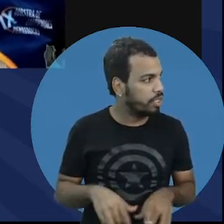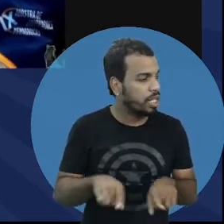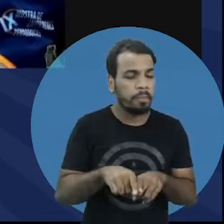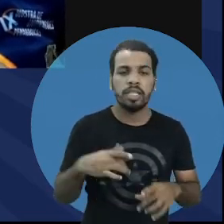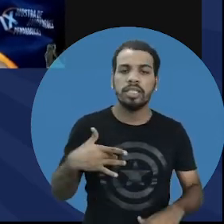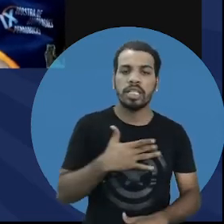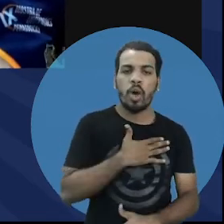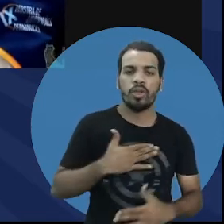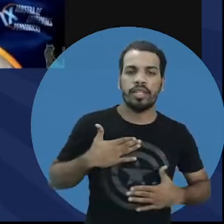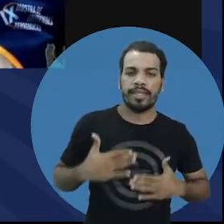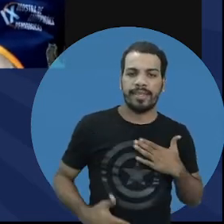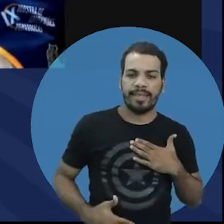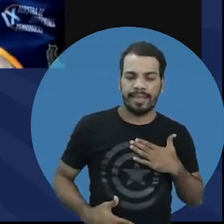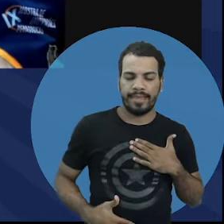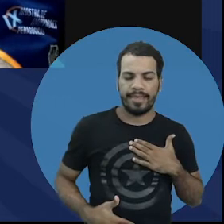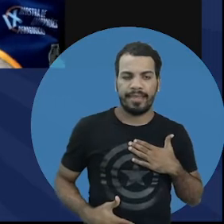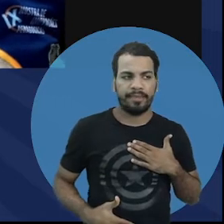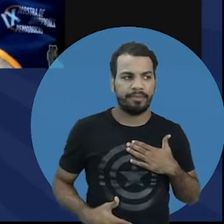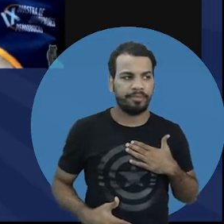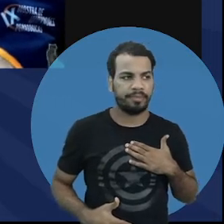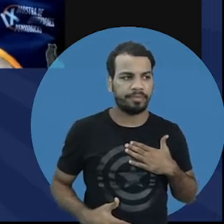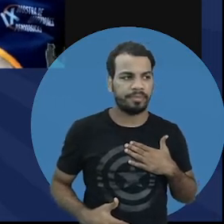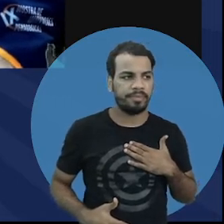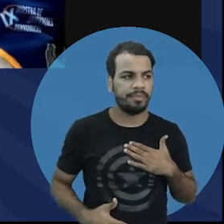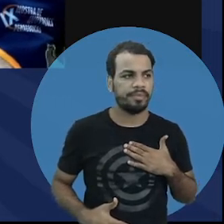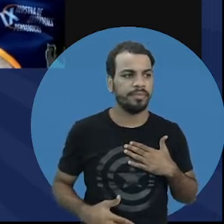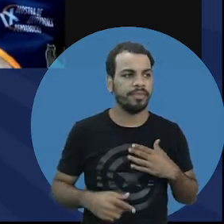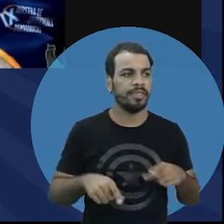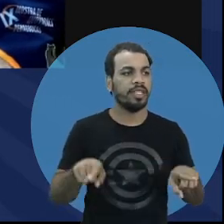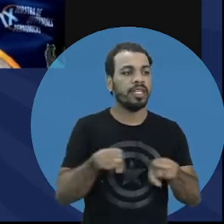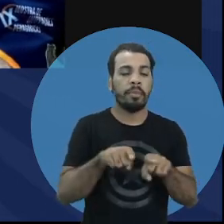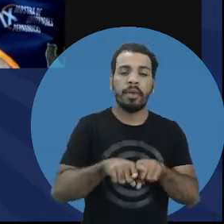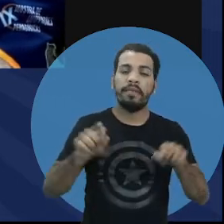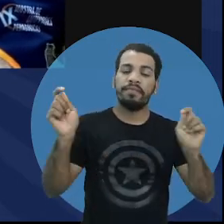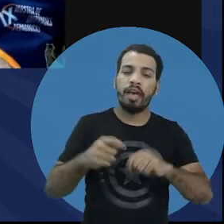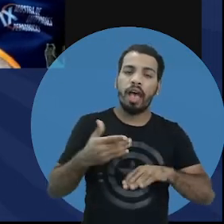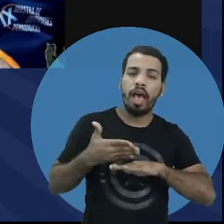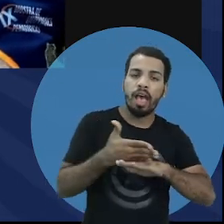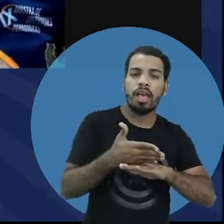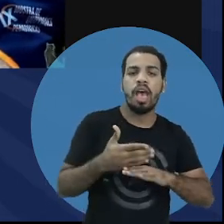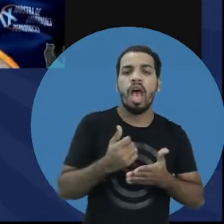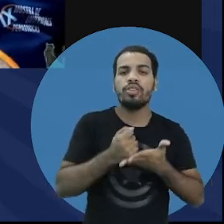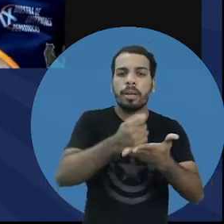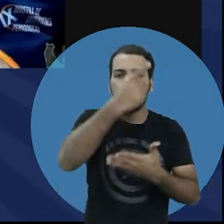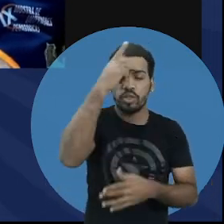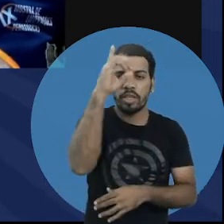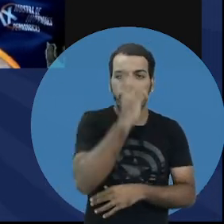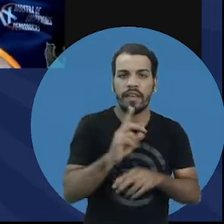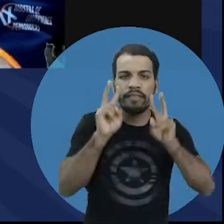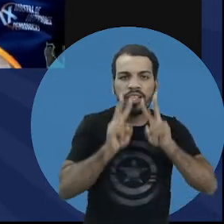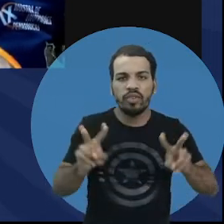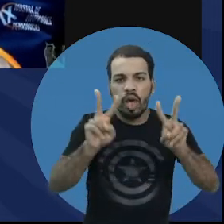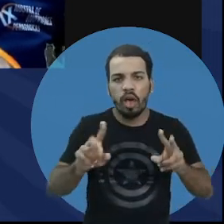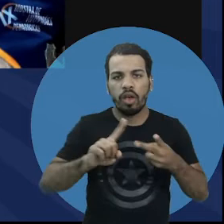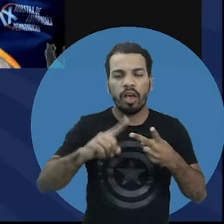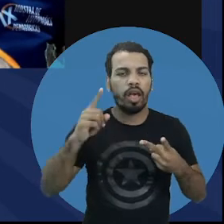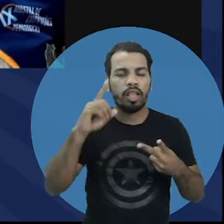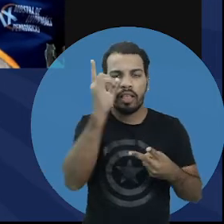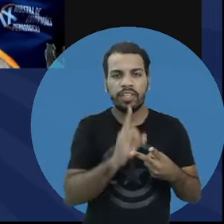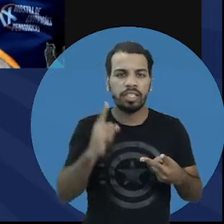física. E também pensamos em colocar uma aba para que pudesse ajudar pessoas com deficiência visual e auditiva,